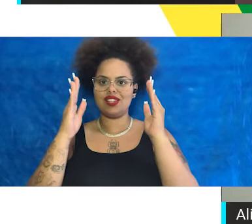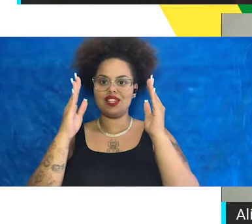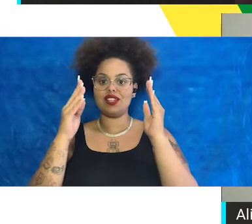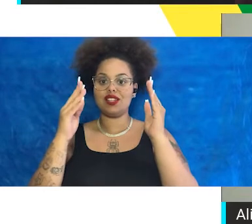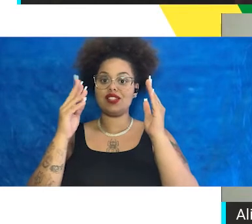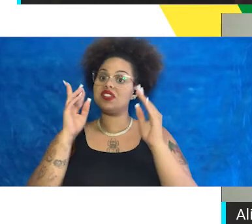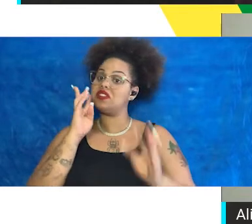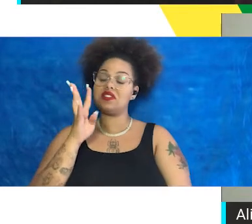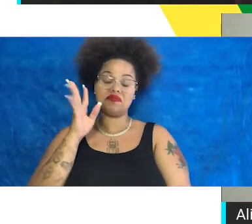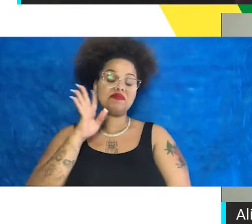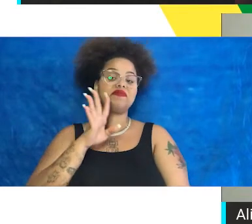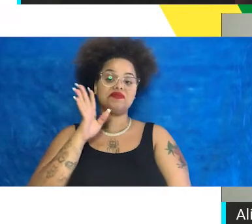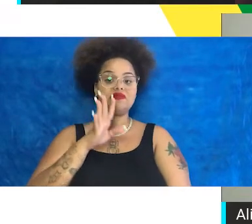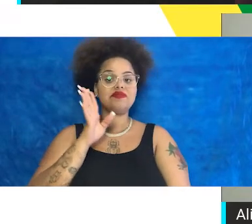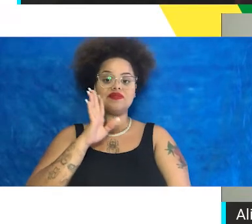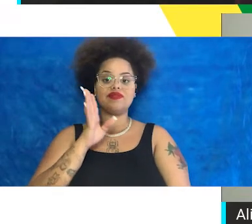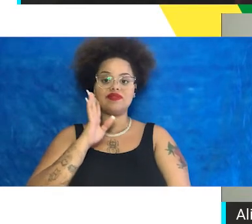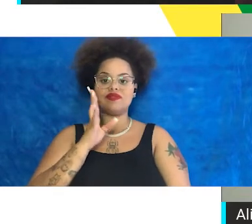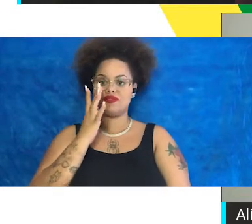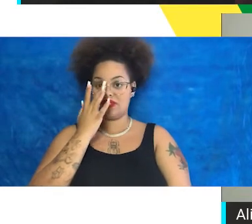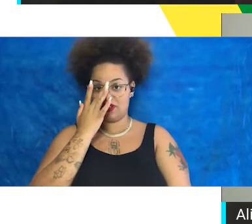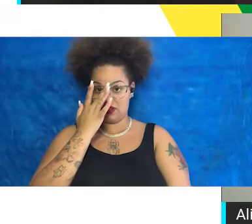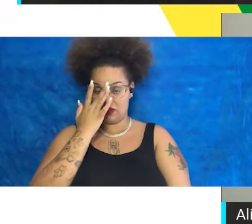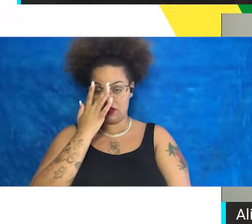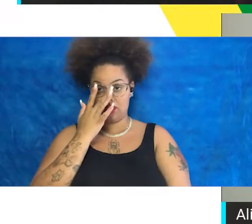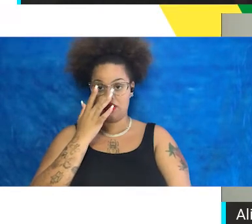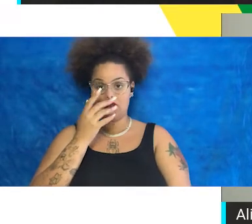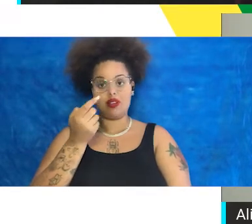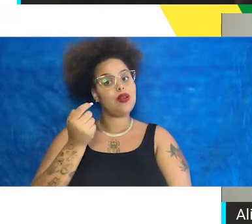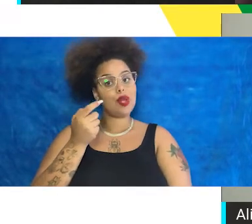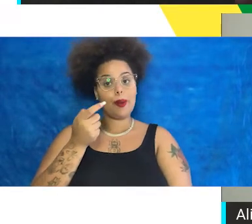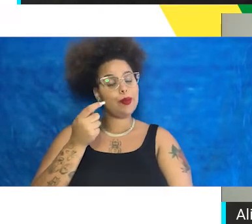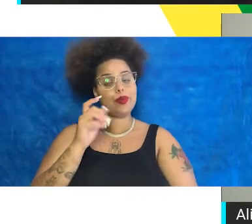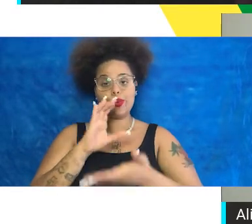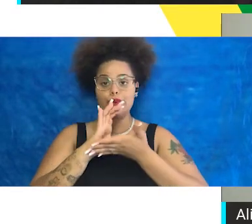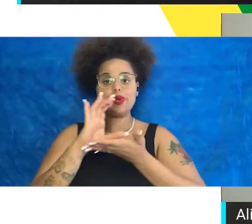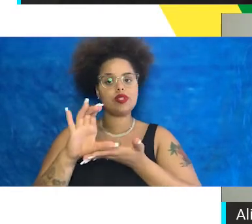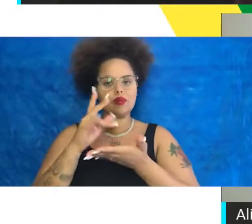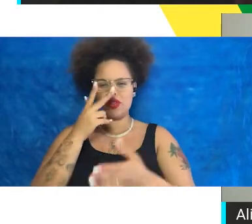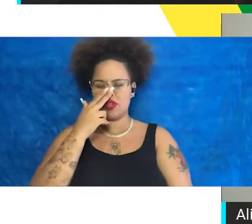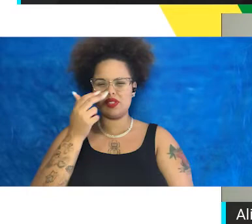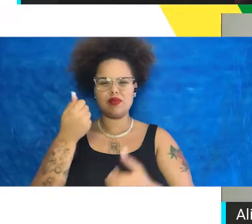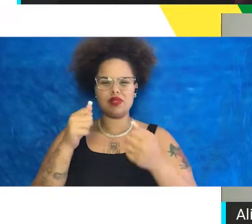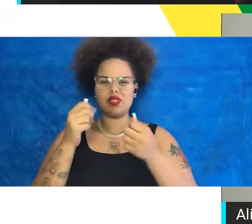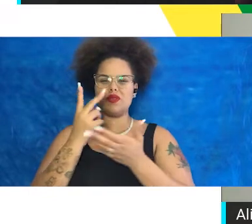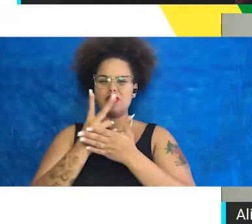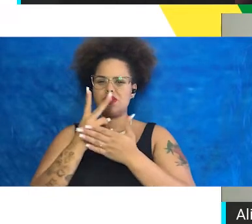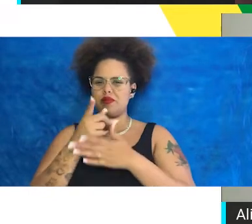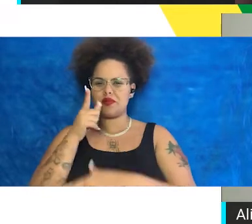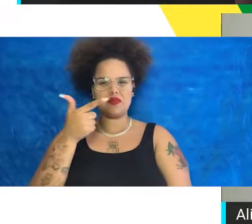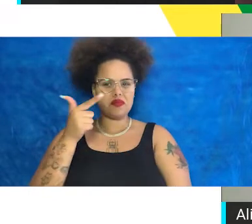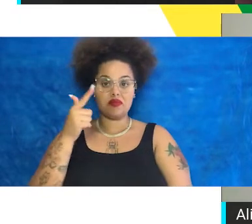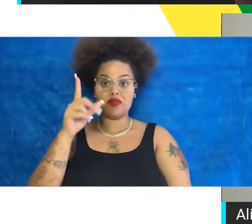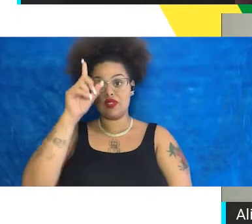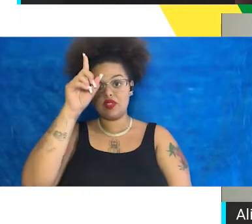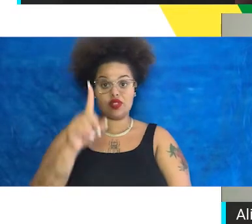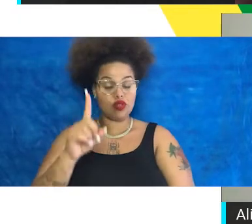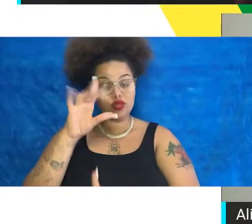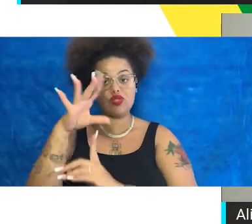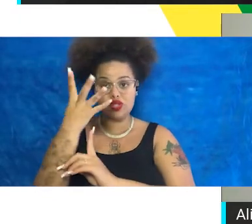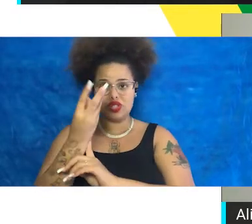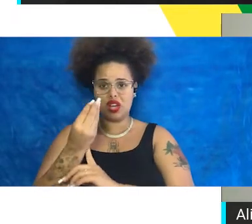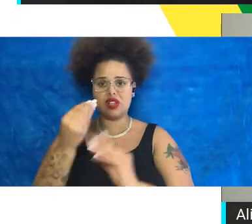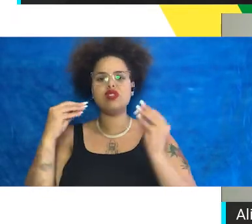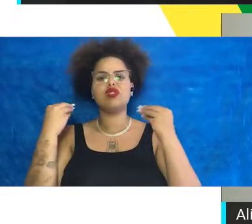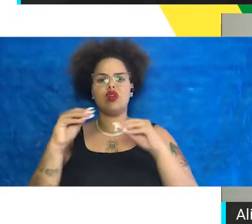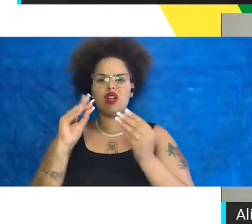só que massa, né, velho? É isso. E é com pouco orçamento. Eu acho que é isso. A gente tem que, mesmo que você não tenha um diretor de arte, vamos